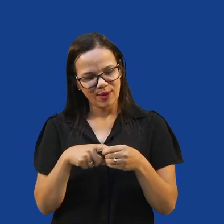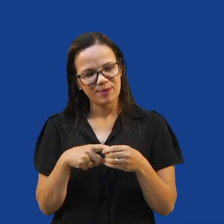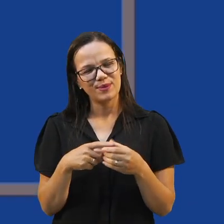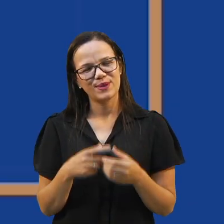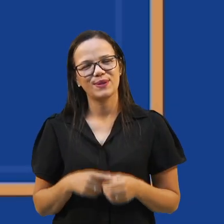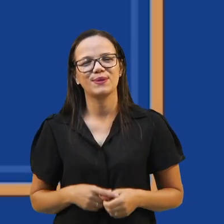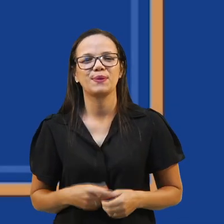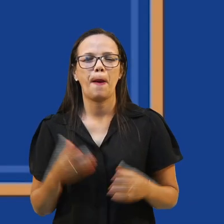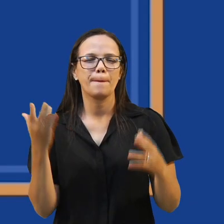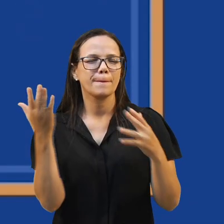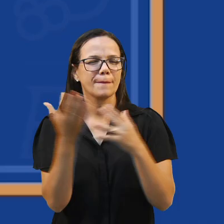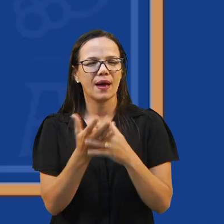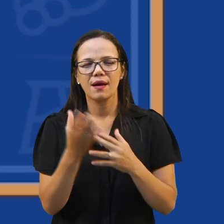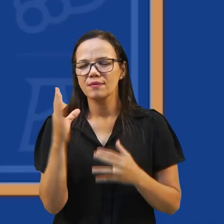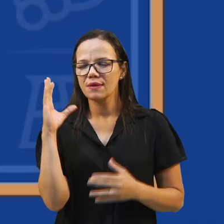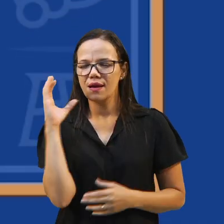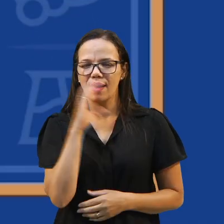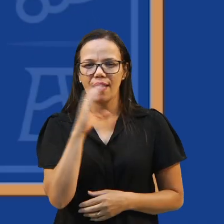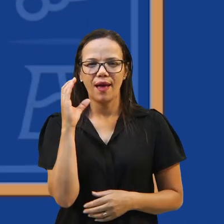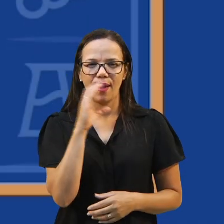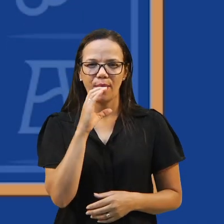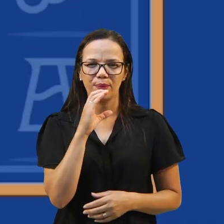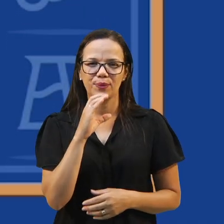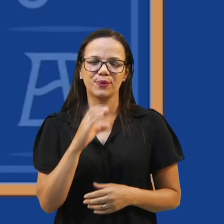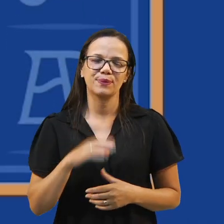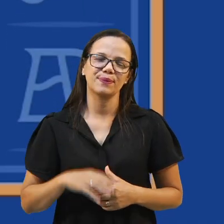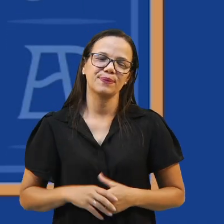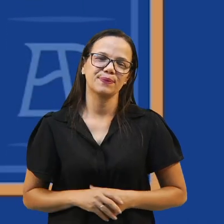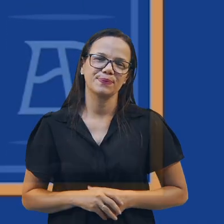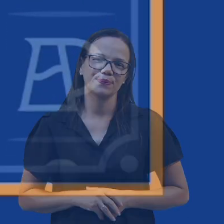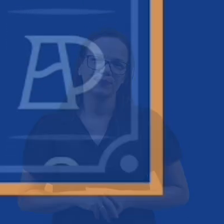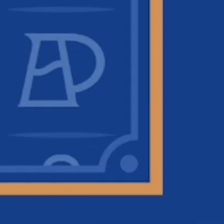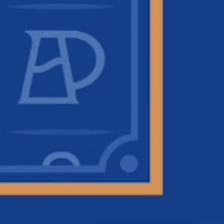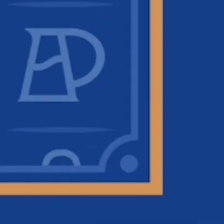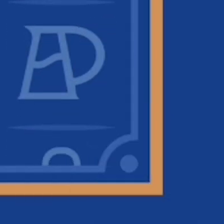Prosear vai para um breve intervalo e volta já.